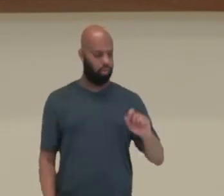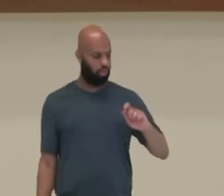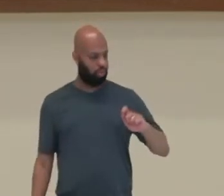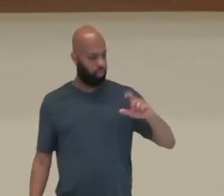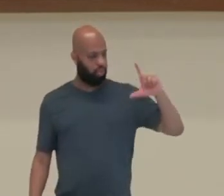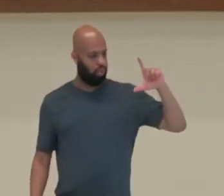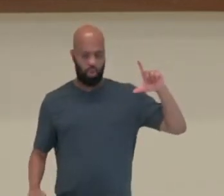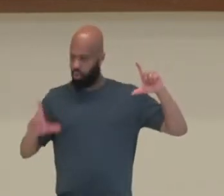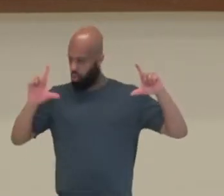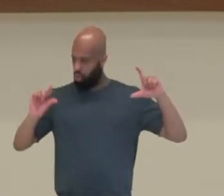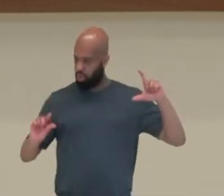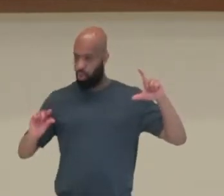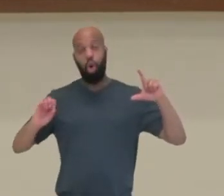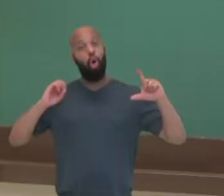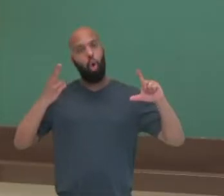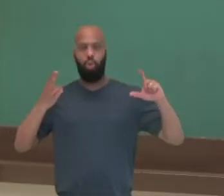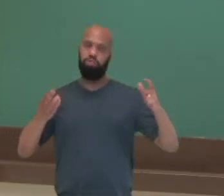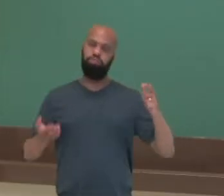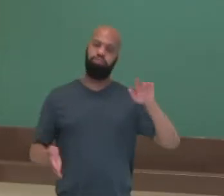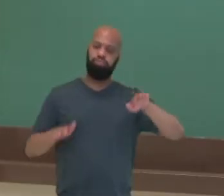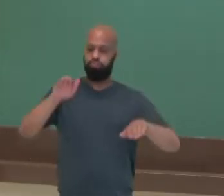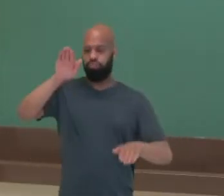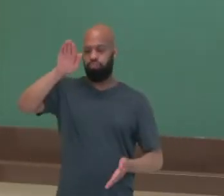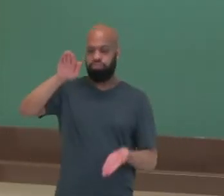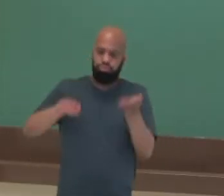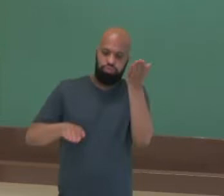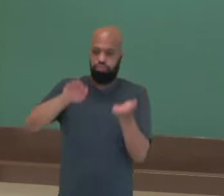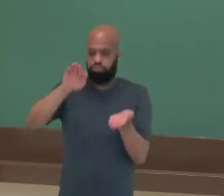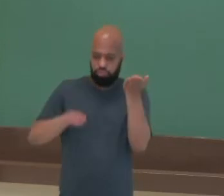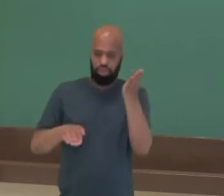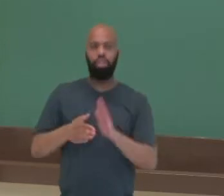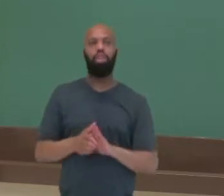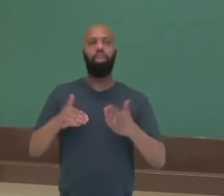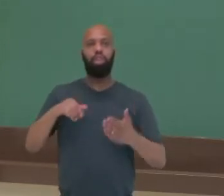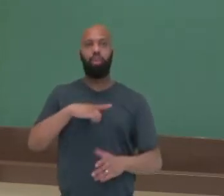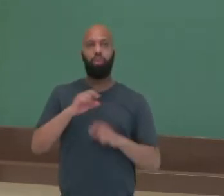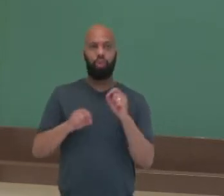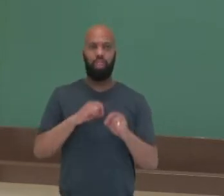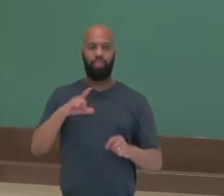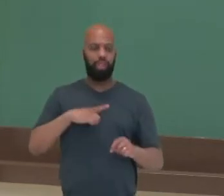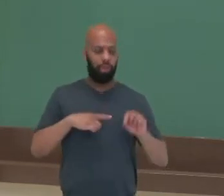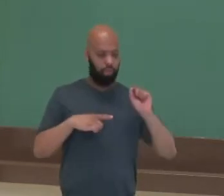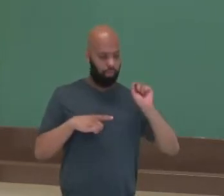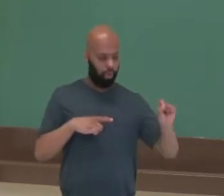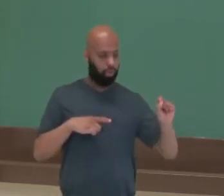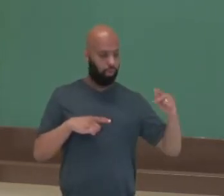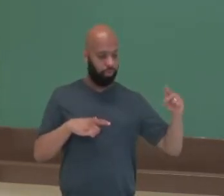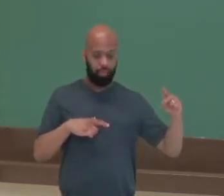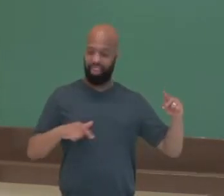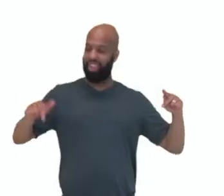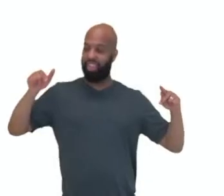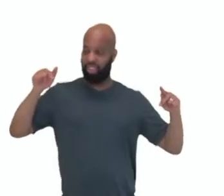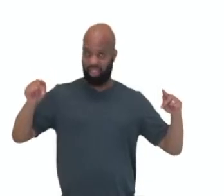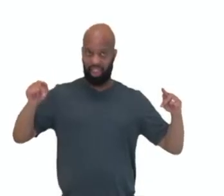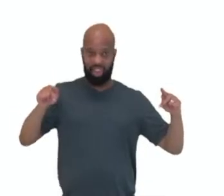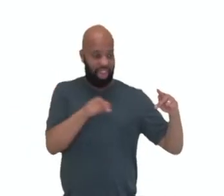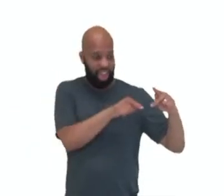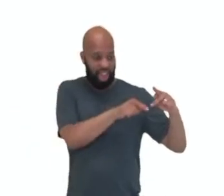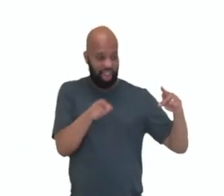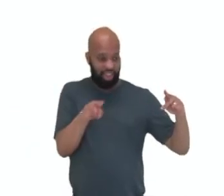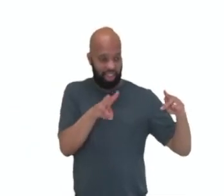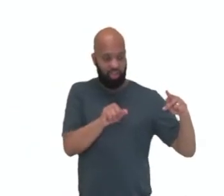vamos acompanhar. Uma formiga deve se deslocar de um ponto P até um ponto